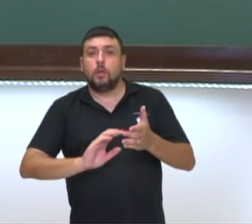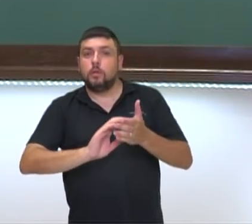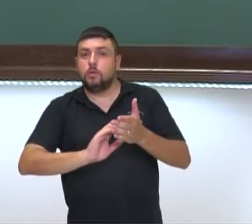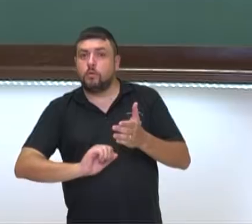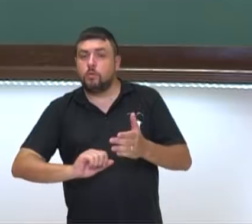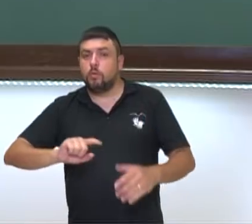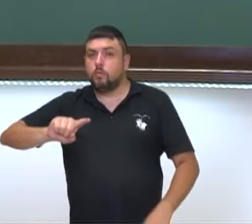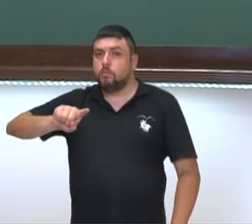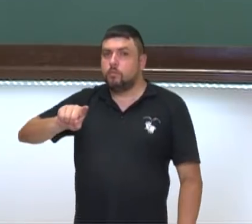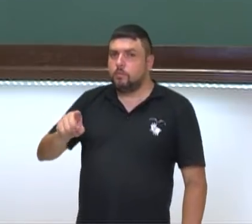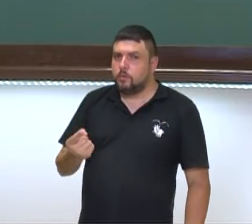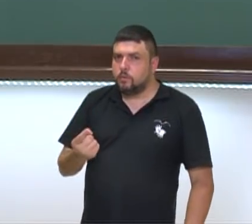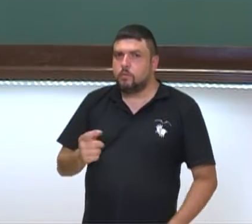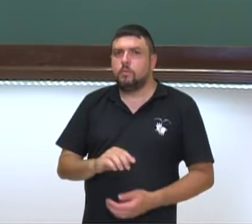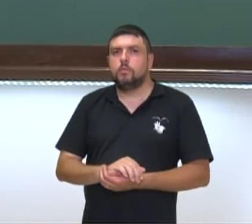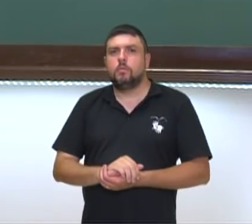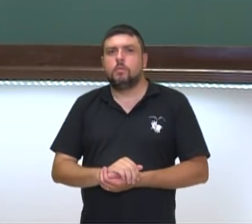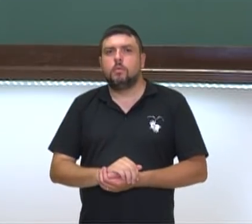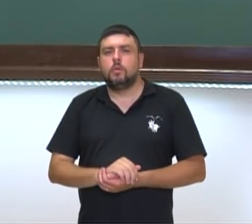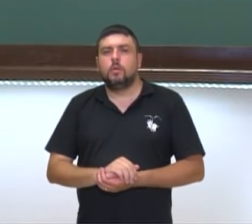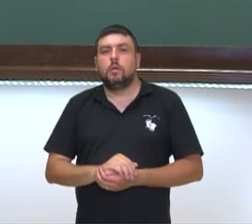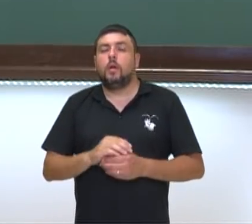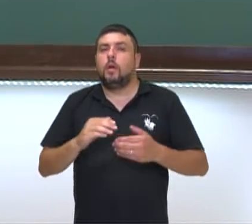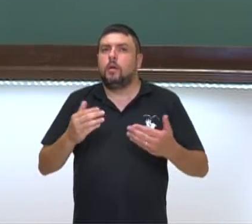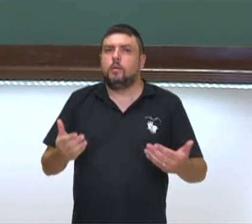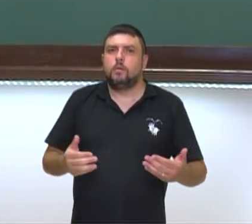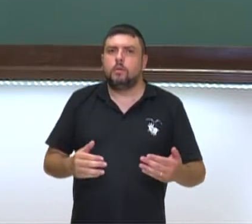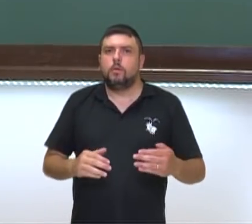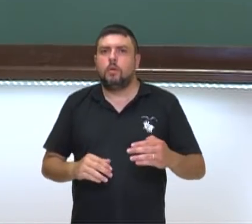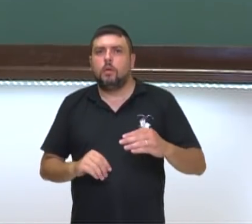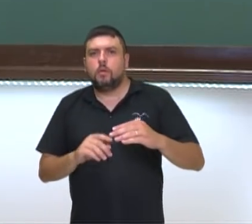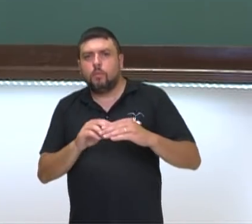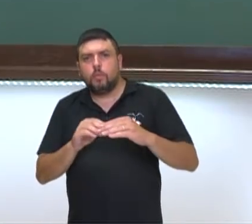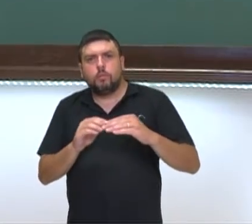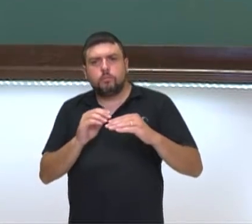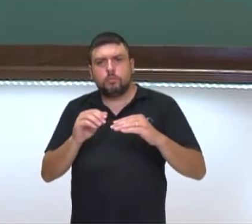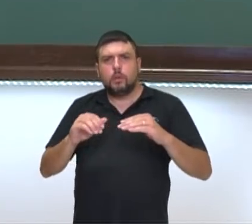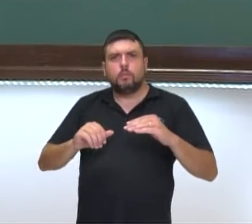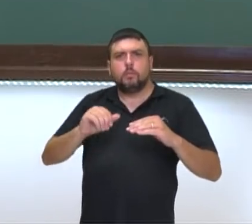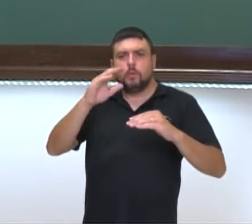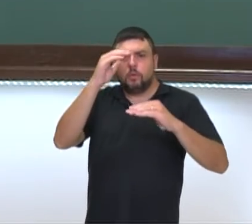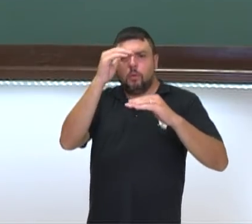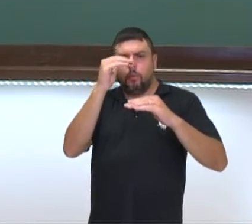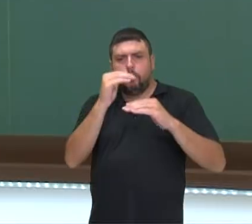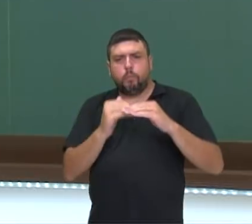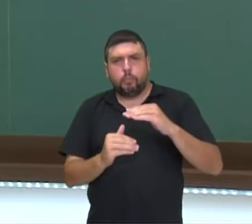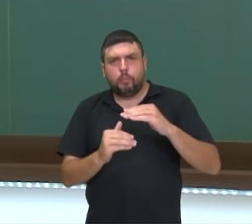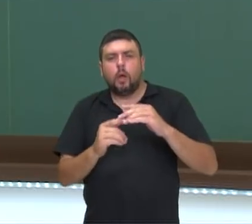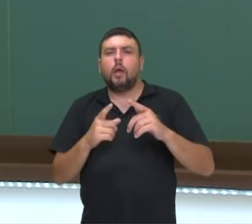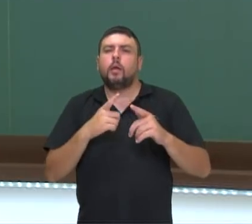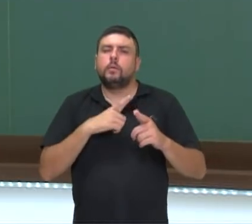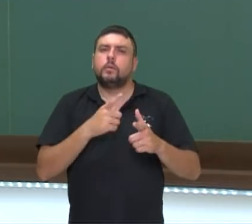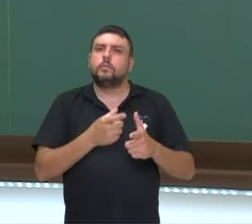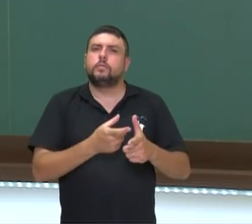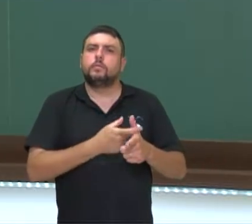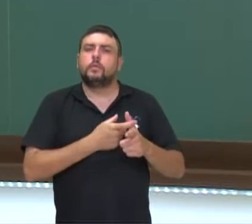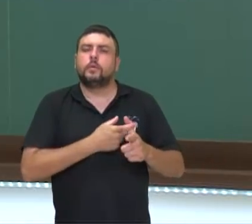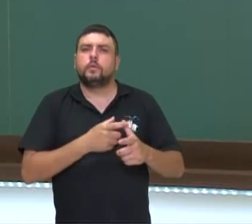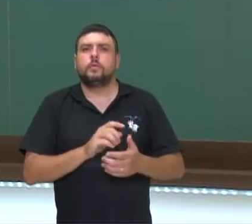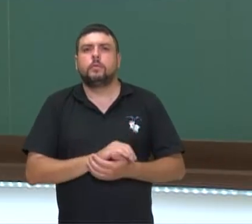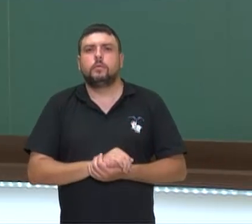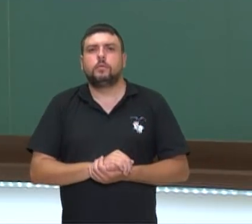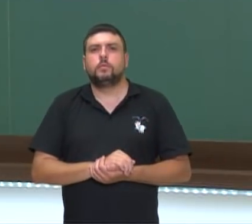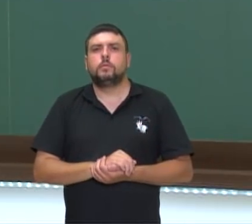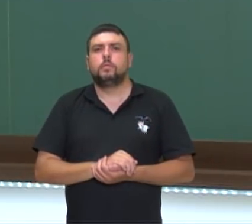1.000, ou seja, ela tirou um valor maior do que ela tinha. Então, ela ficou devendo para o banco. Ficou devendo